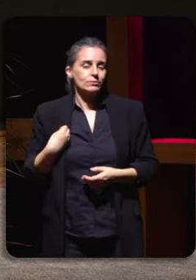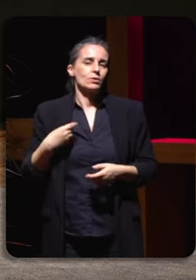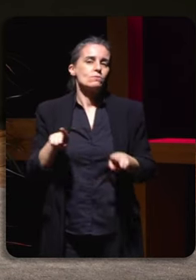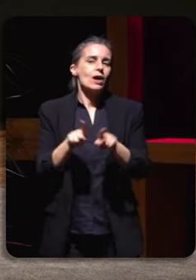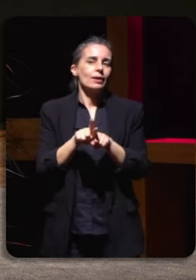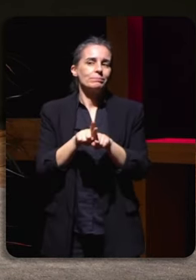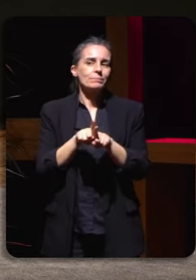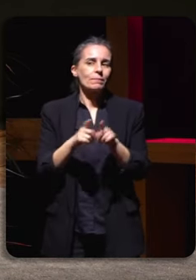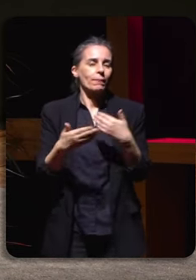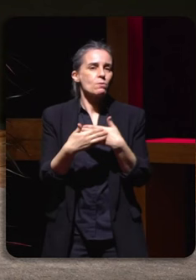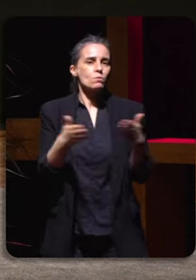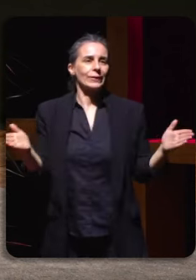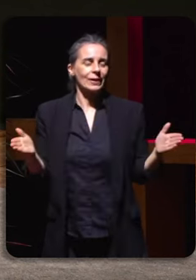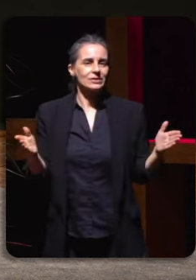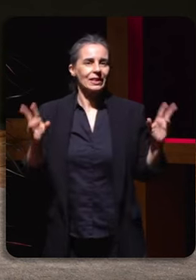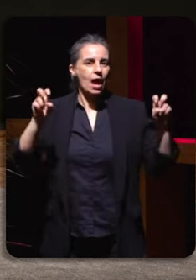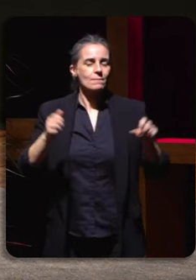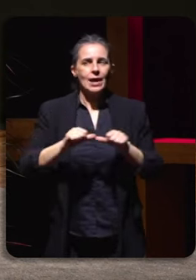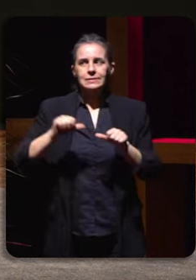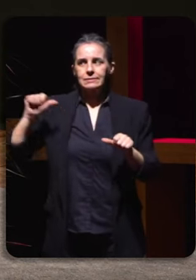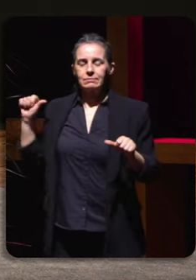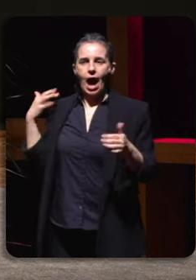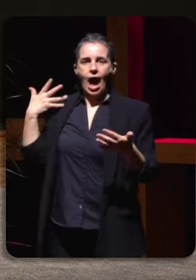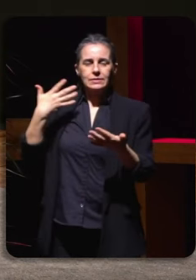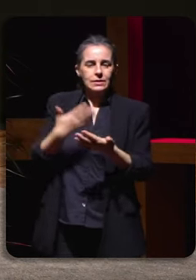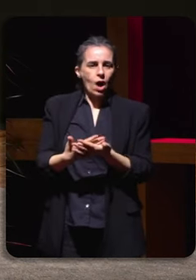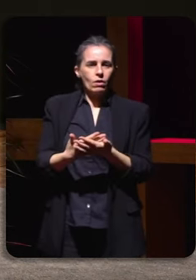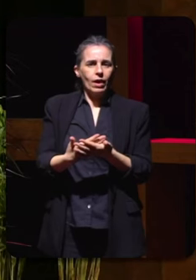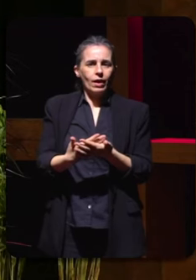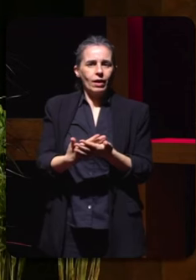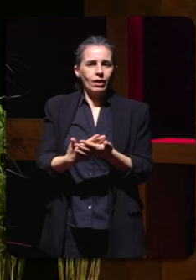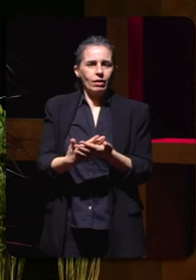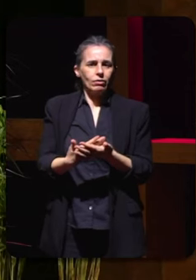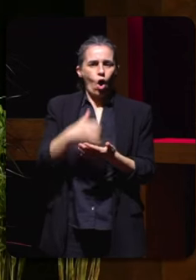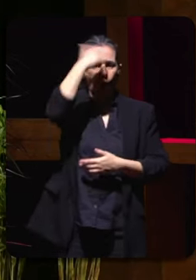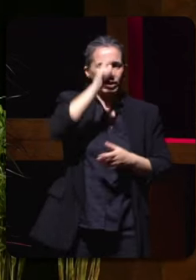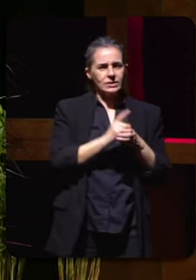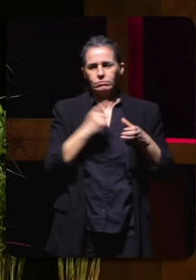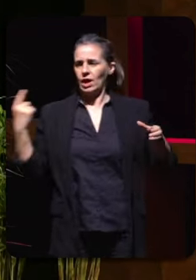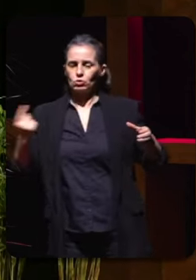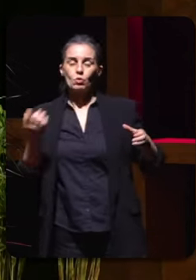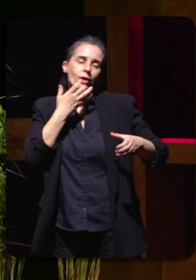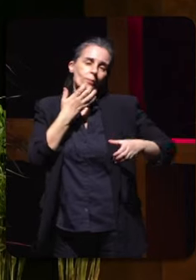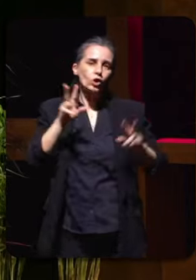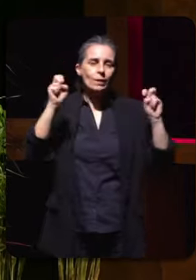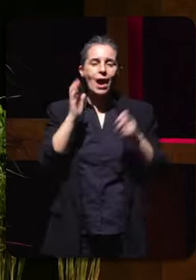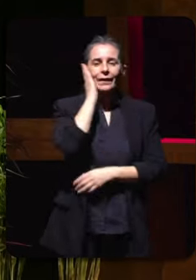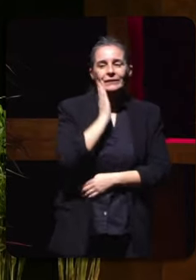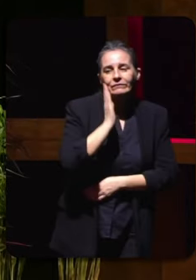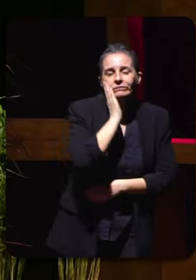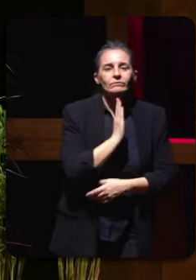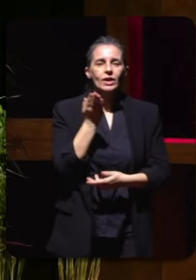como excluídos, como pode ser a ternura, como pode ser o cuidado dos fillos, como pode ser o cuidado